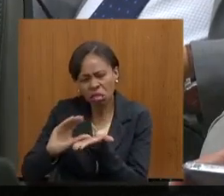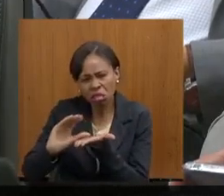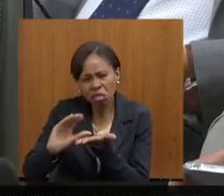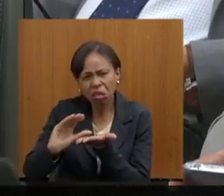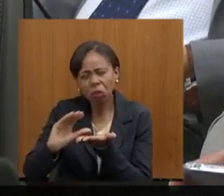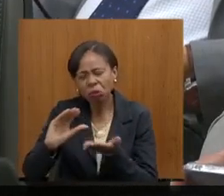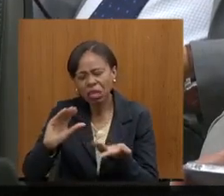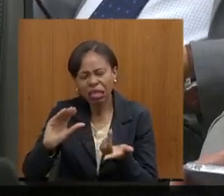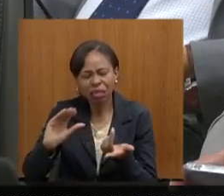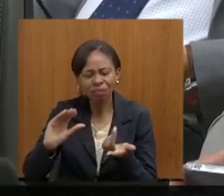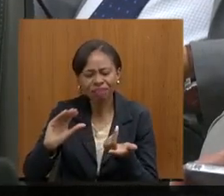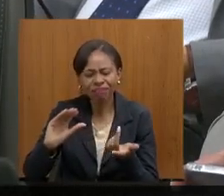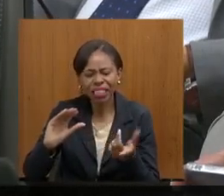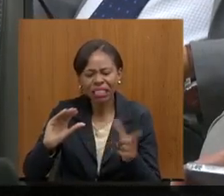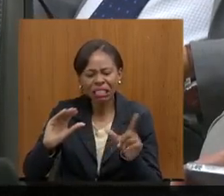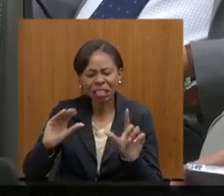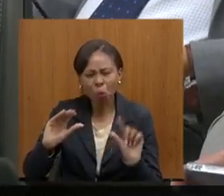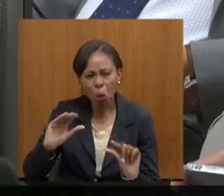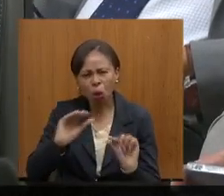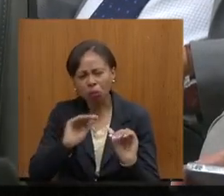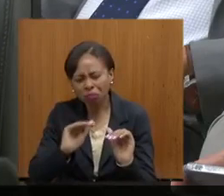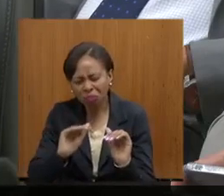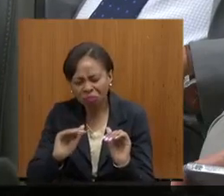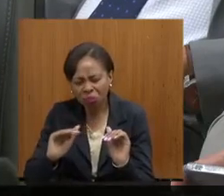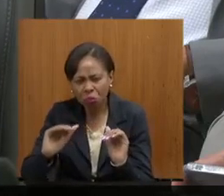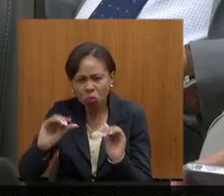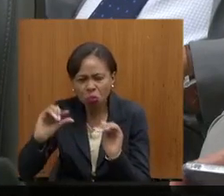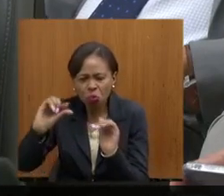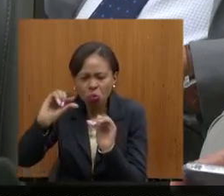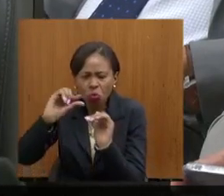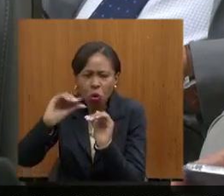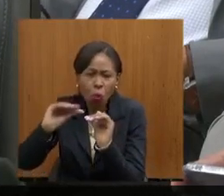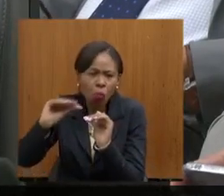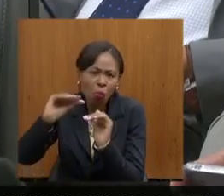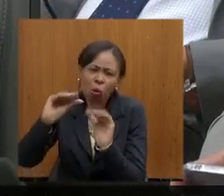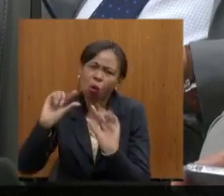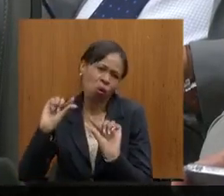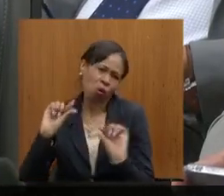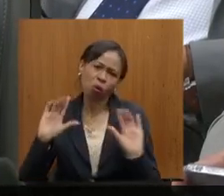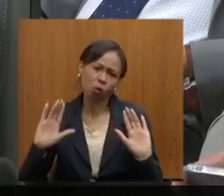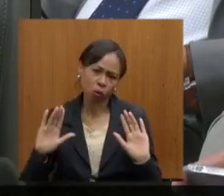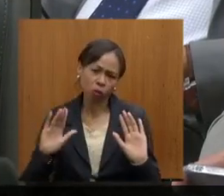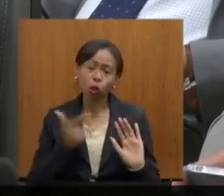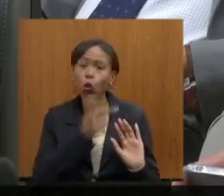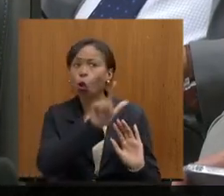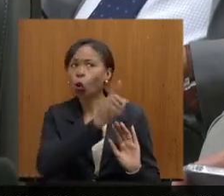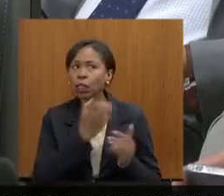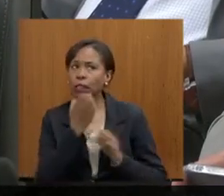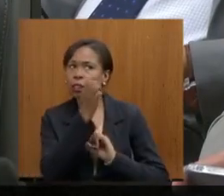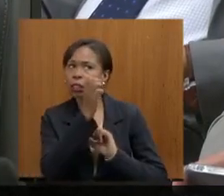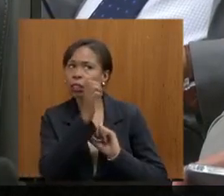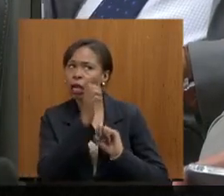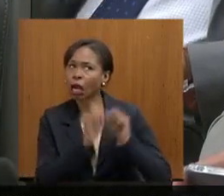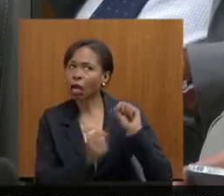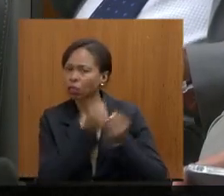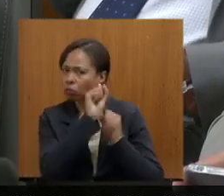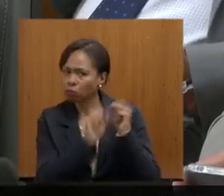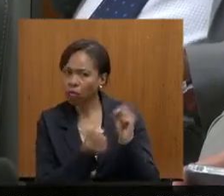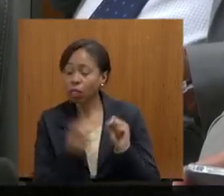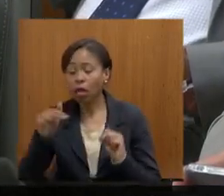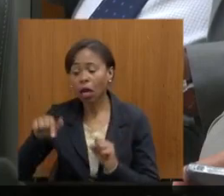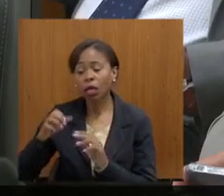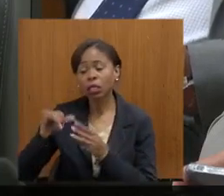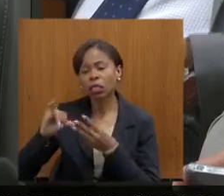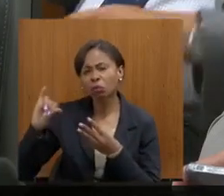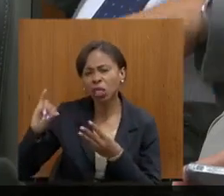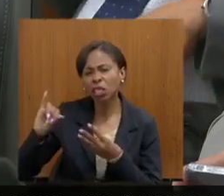depreciação é é dos mais baixos do mercado na verdade dentre as concessionárias a média que nós investimos